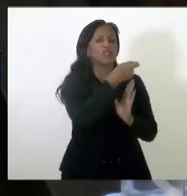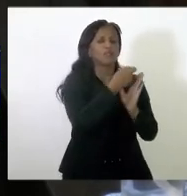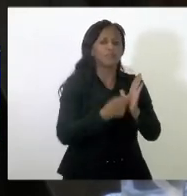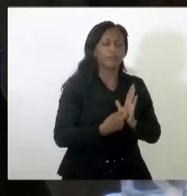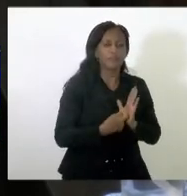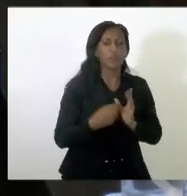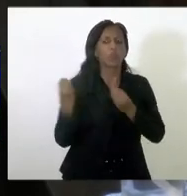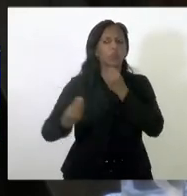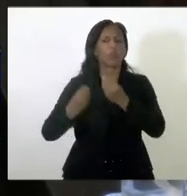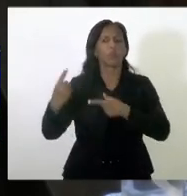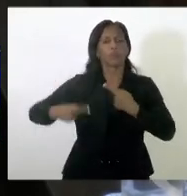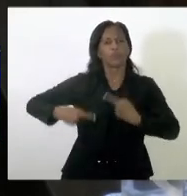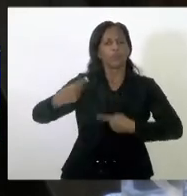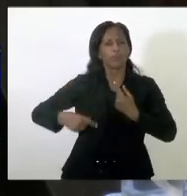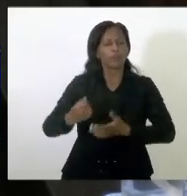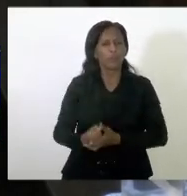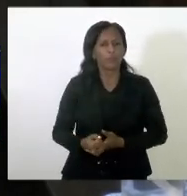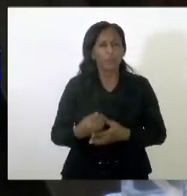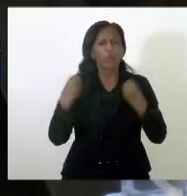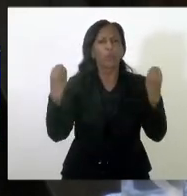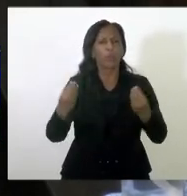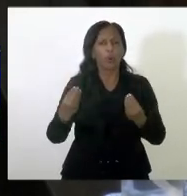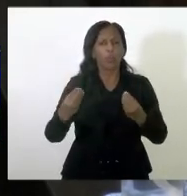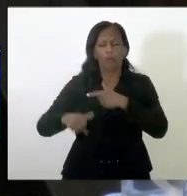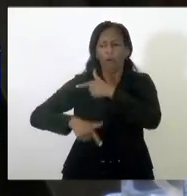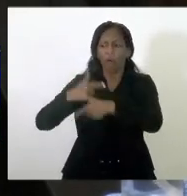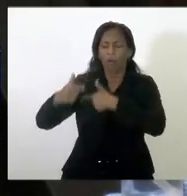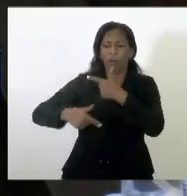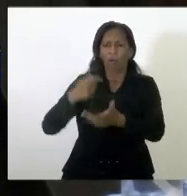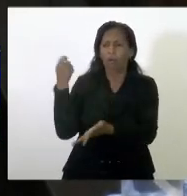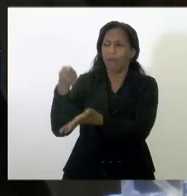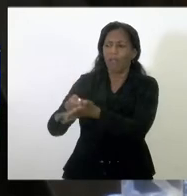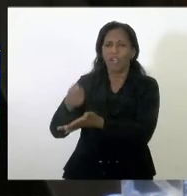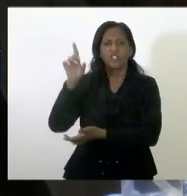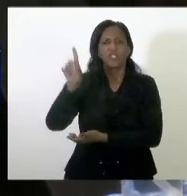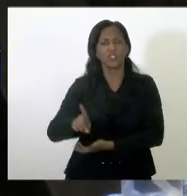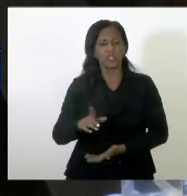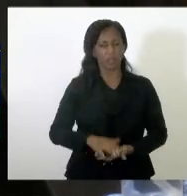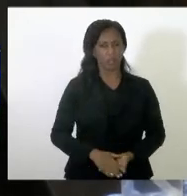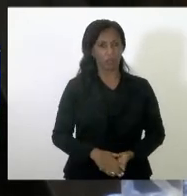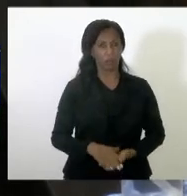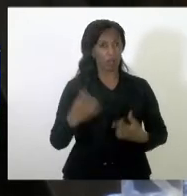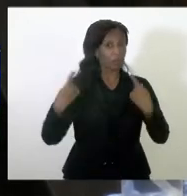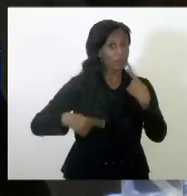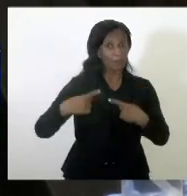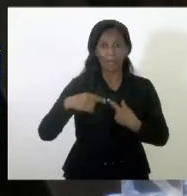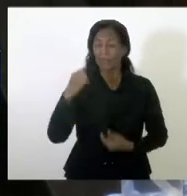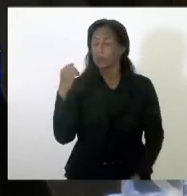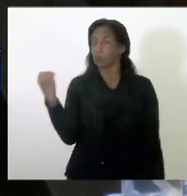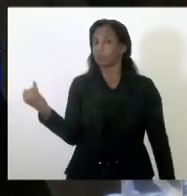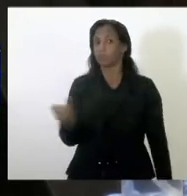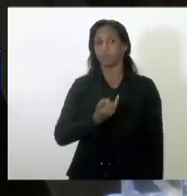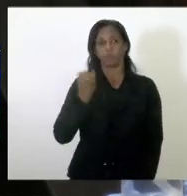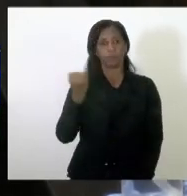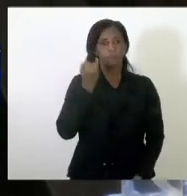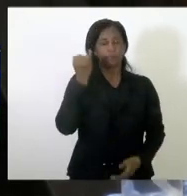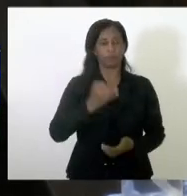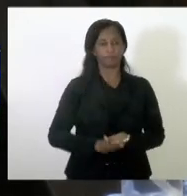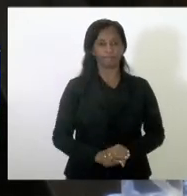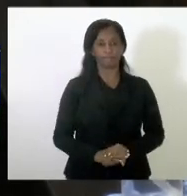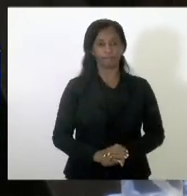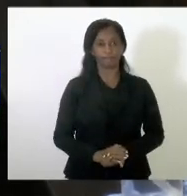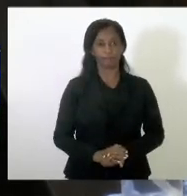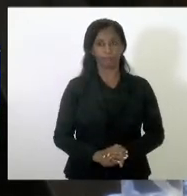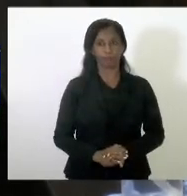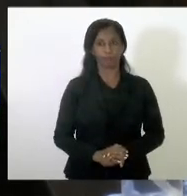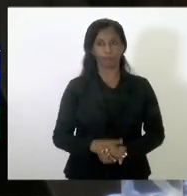suas políticas? Como é que vai prestar os serviços? Como é que vai garantir direitos? Isso é um debate fundamental. O deputado André